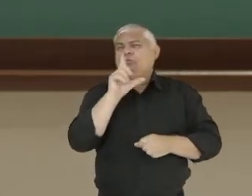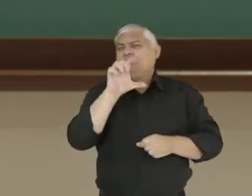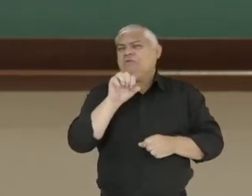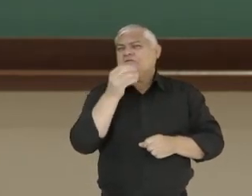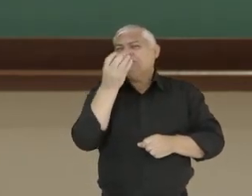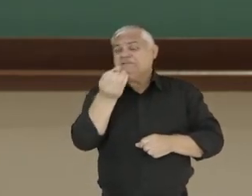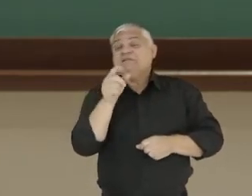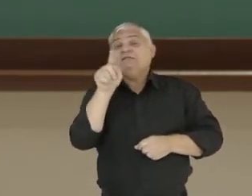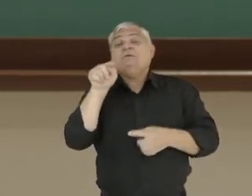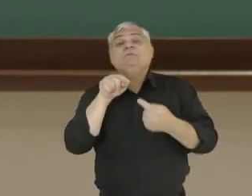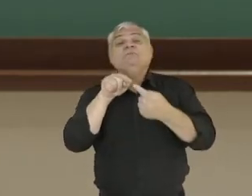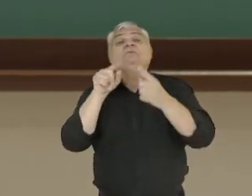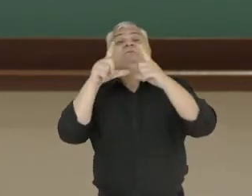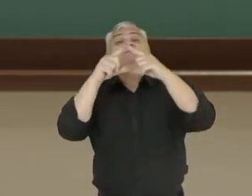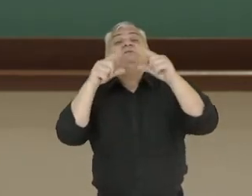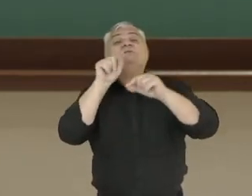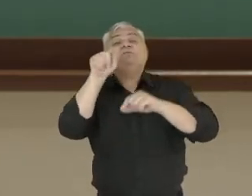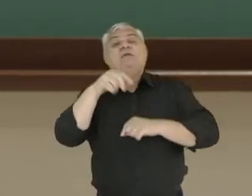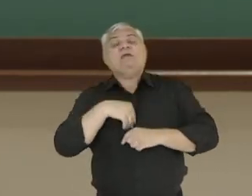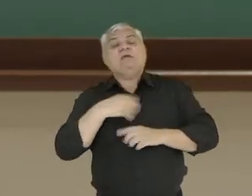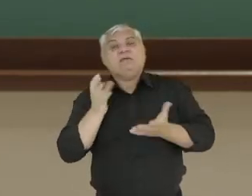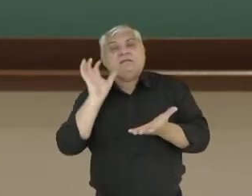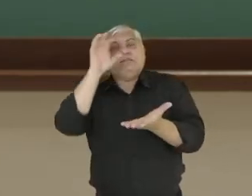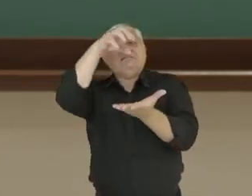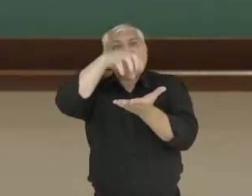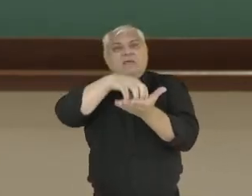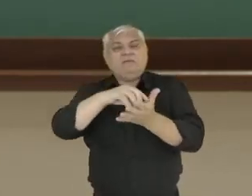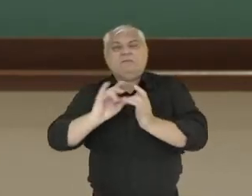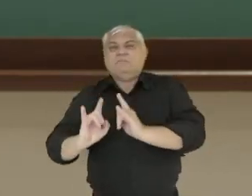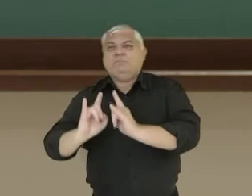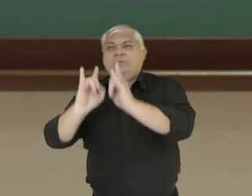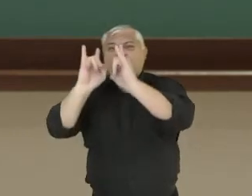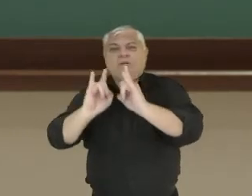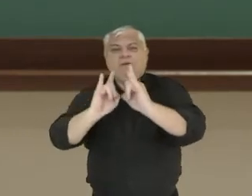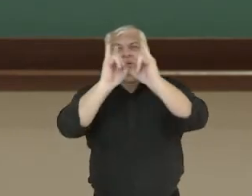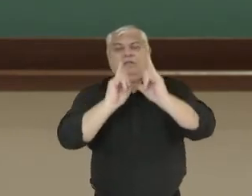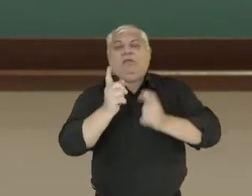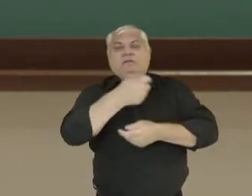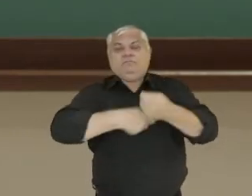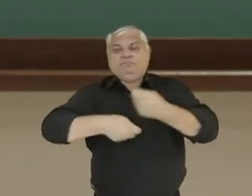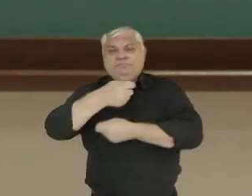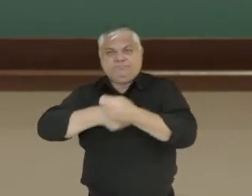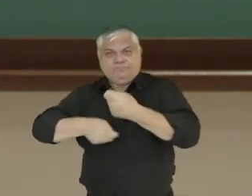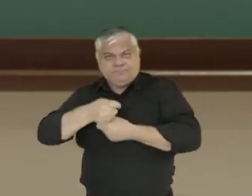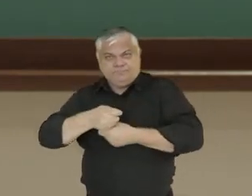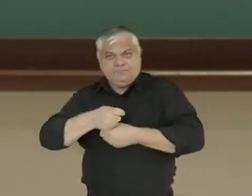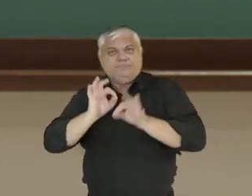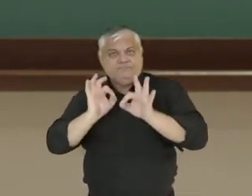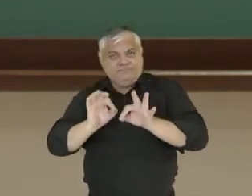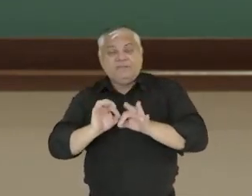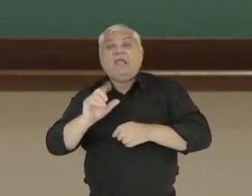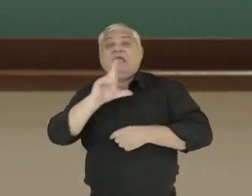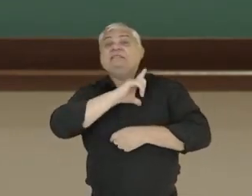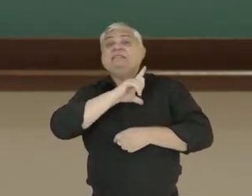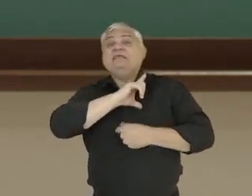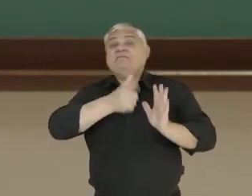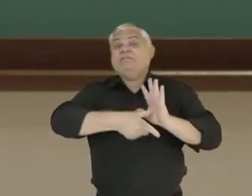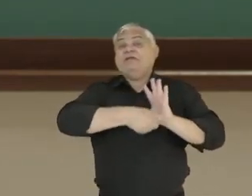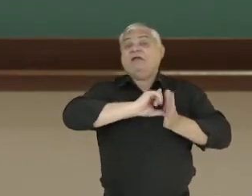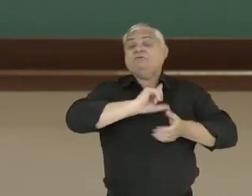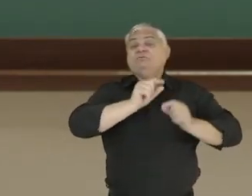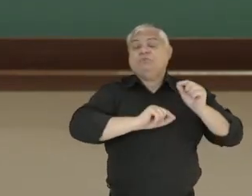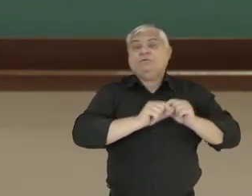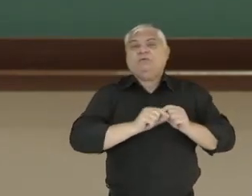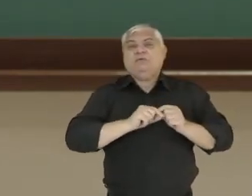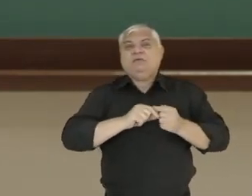o objetivo dela principal era concentrar prédios administrativos. Para isso, houve a necessidade de